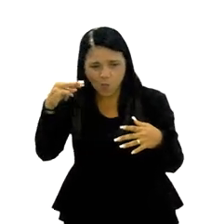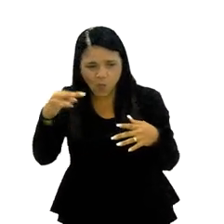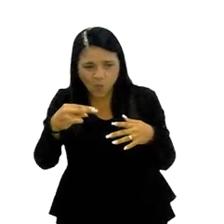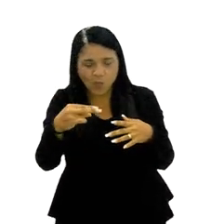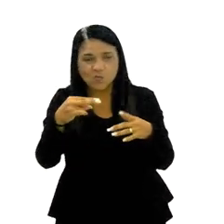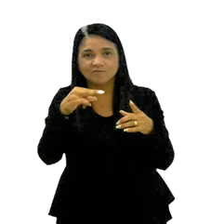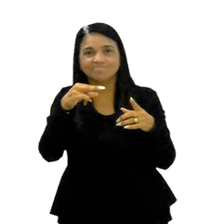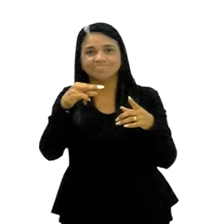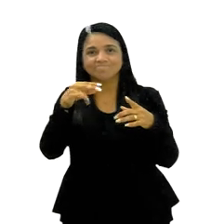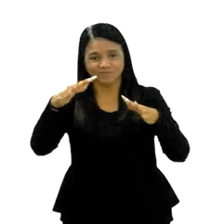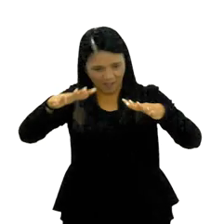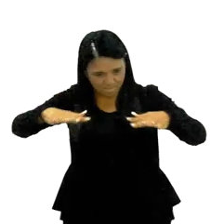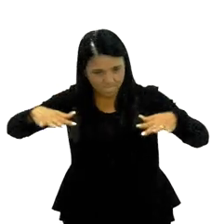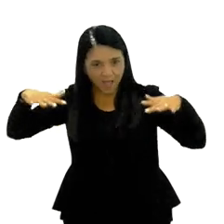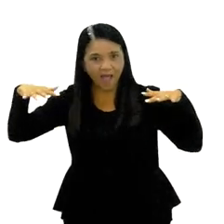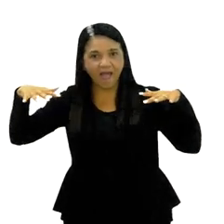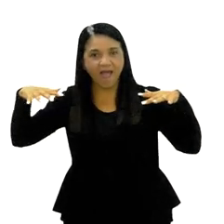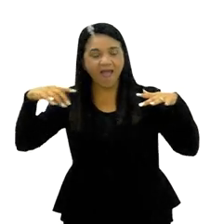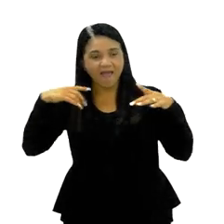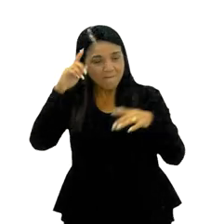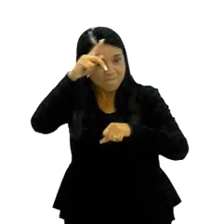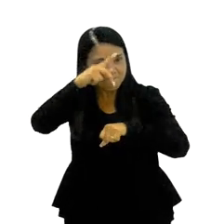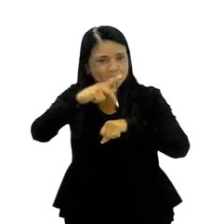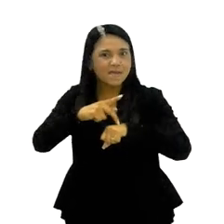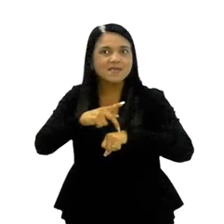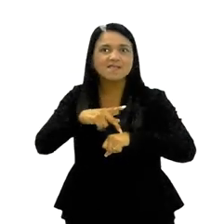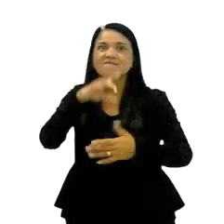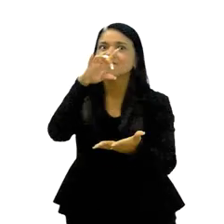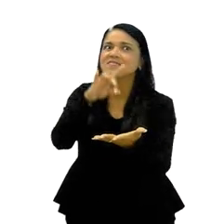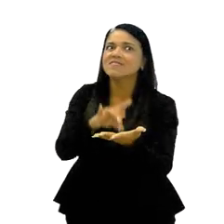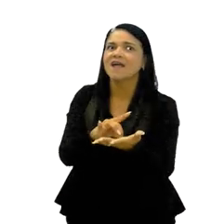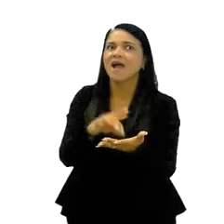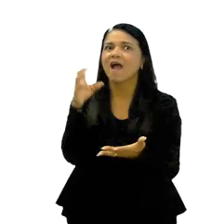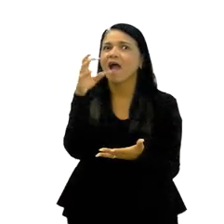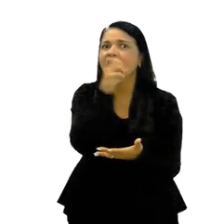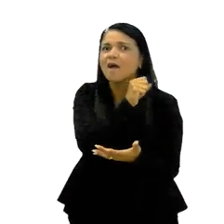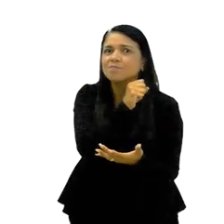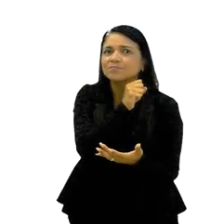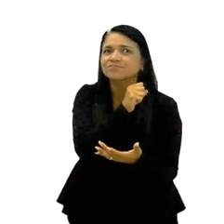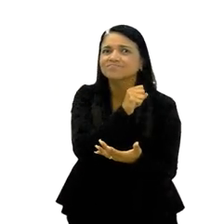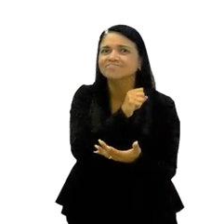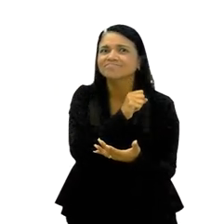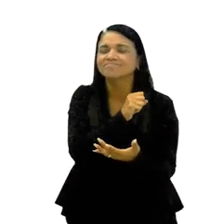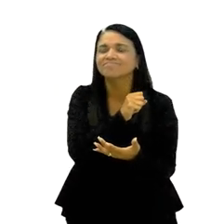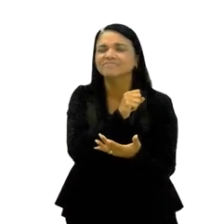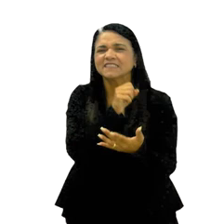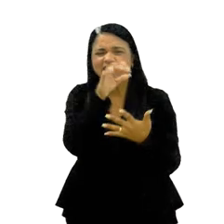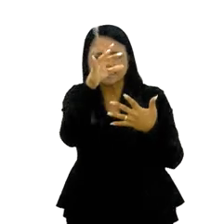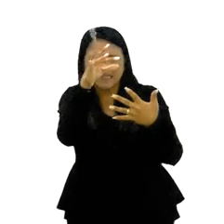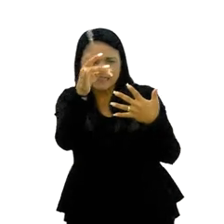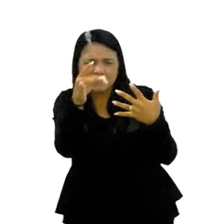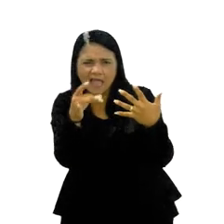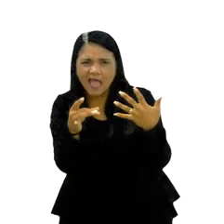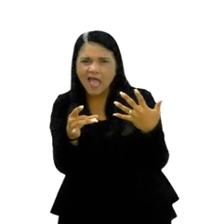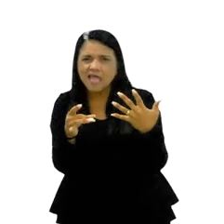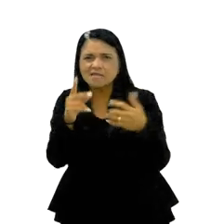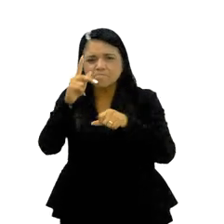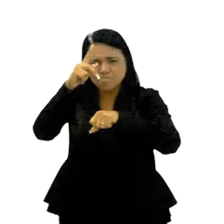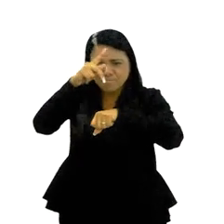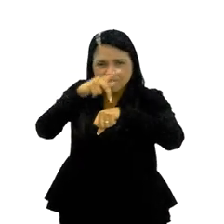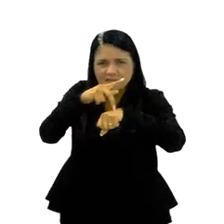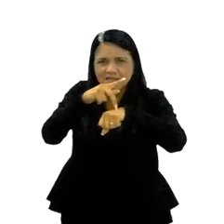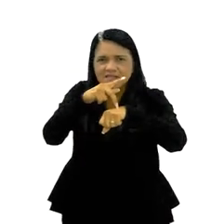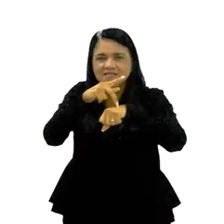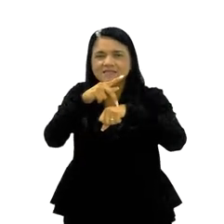aos olhos do telespectador, uma pedra realista, mas sendo feita muito rápido. Então eu consegui, com alguns